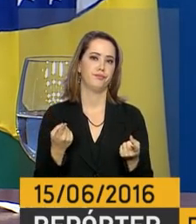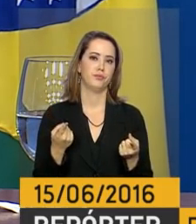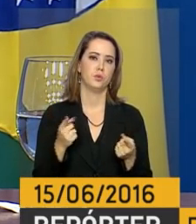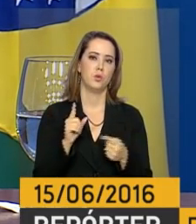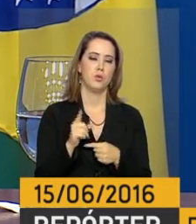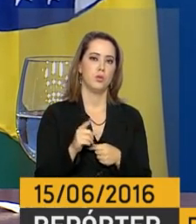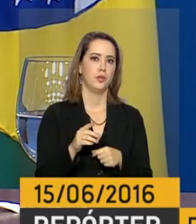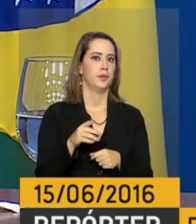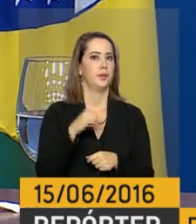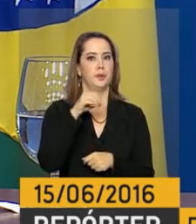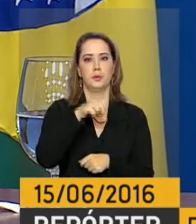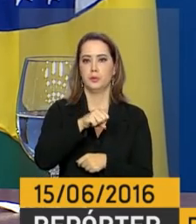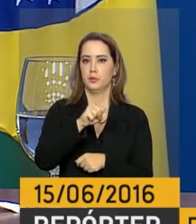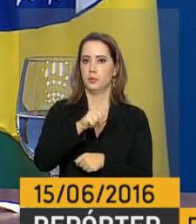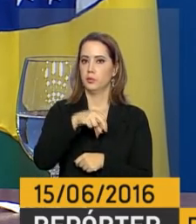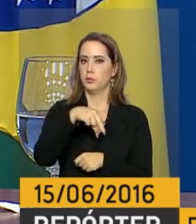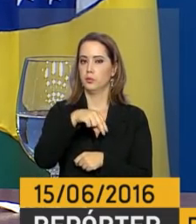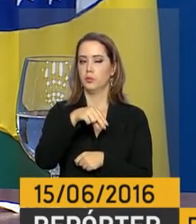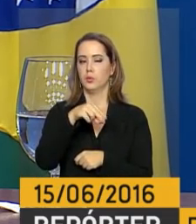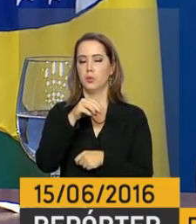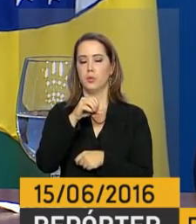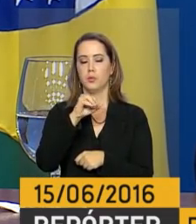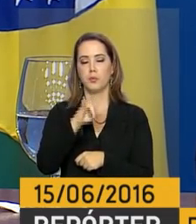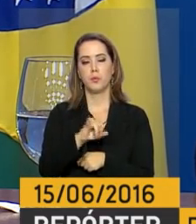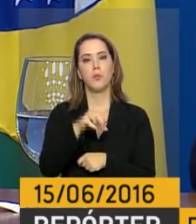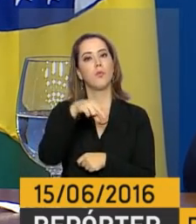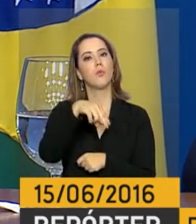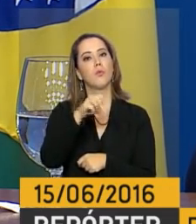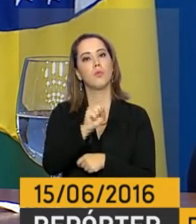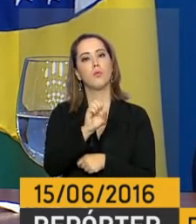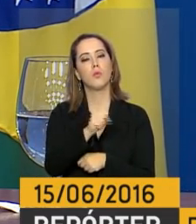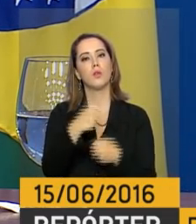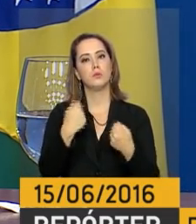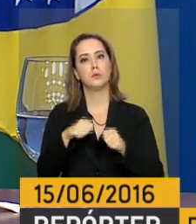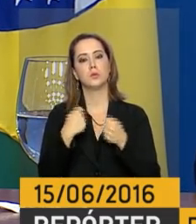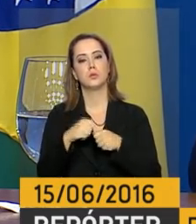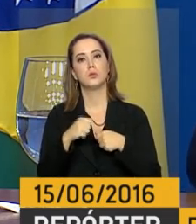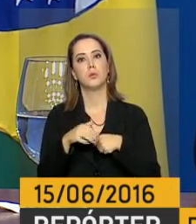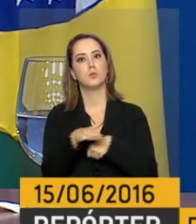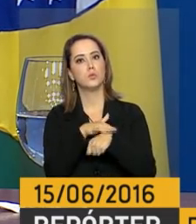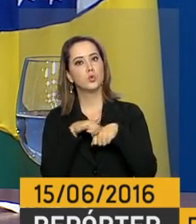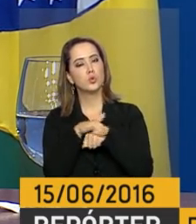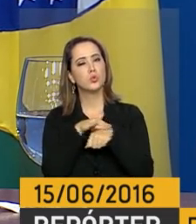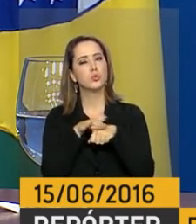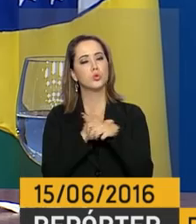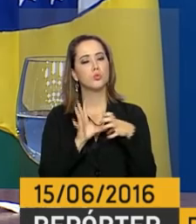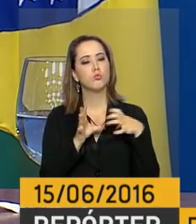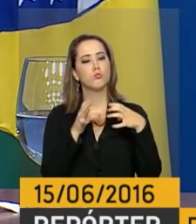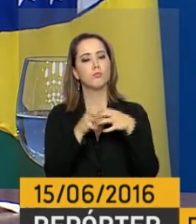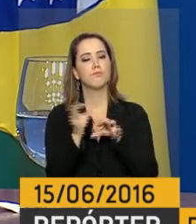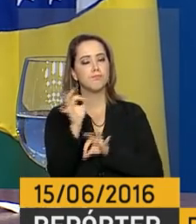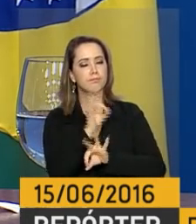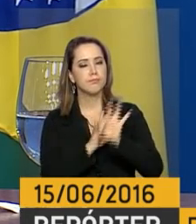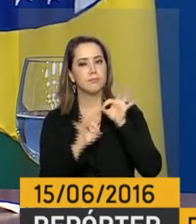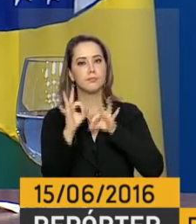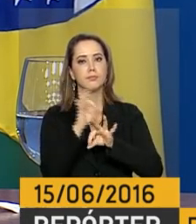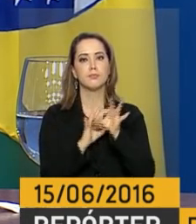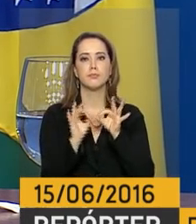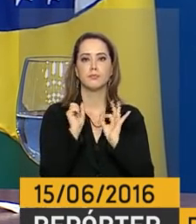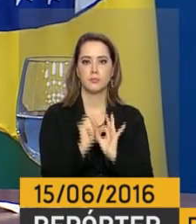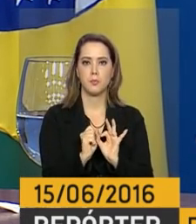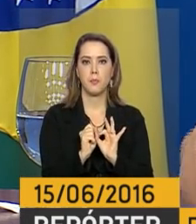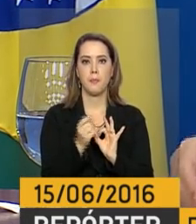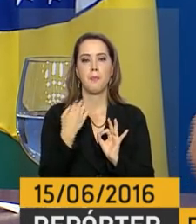país, não é? eh merece uma discussão num fórum próprio, etc., que tá sendo